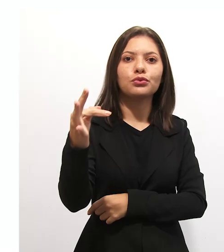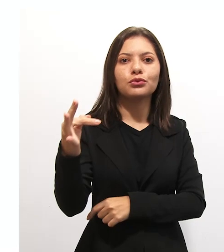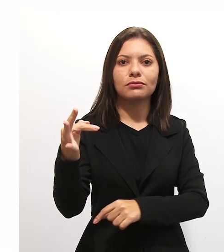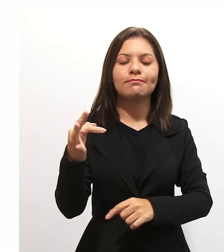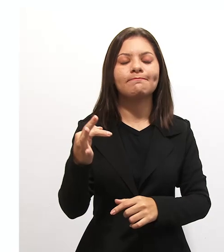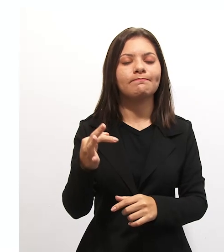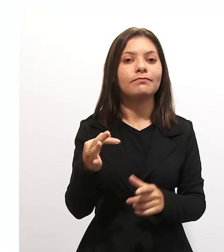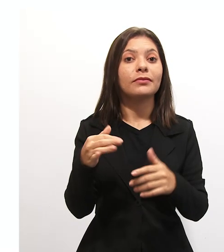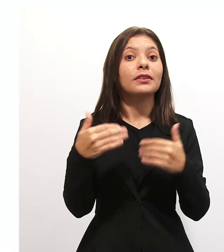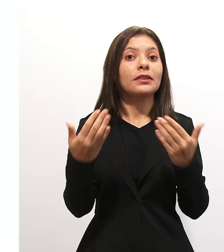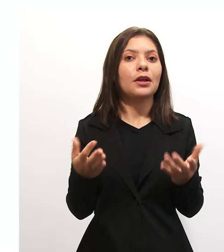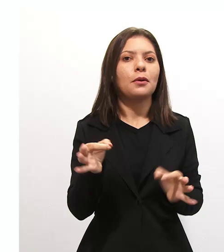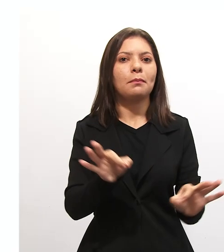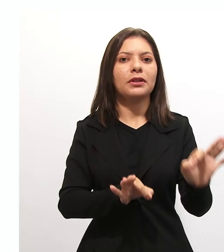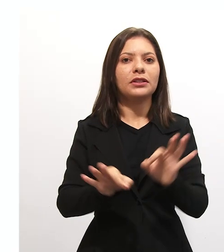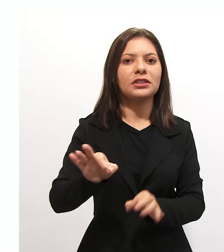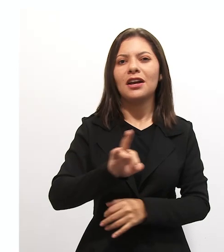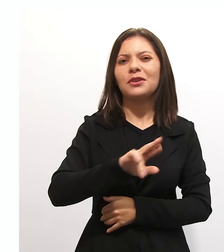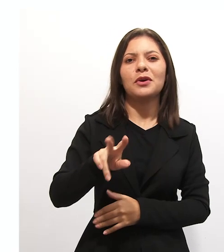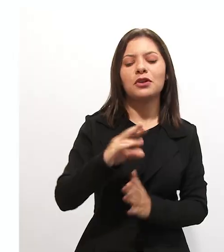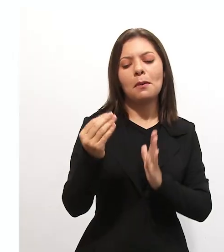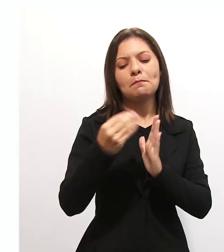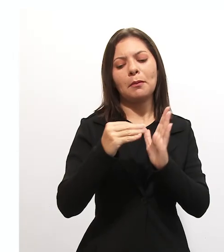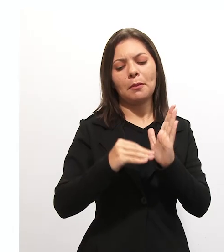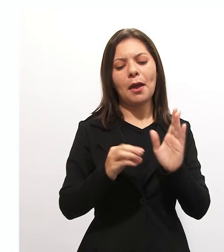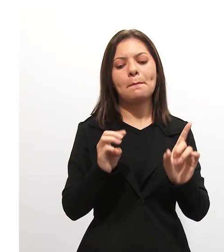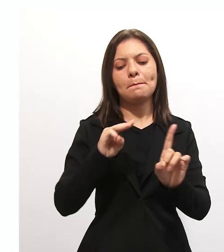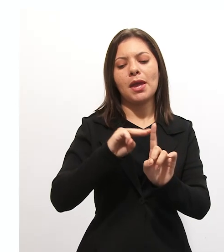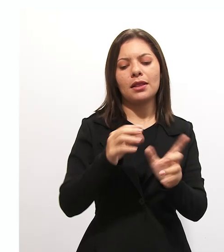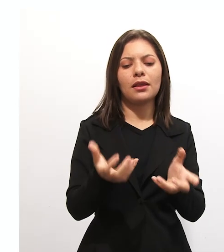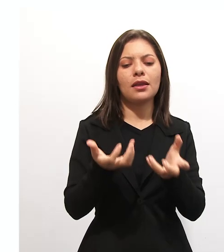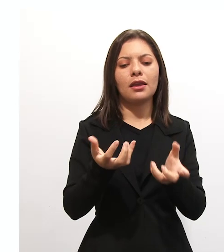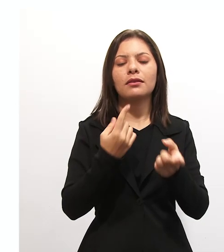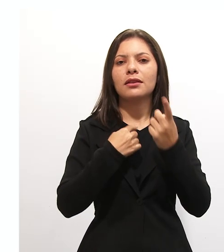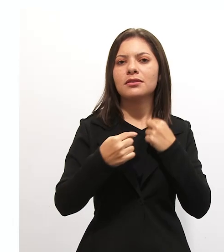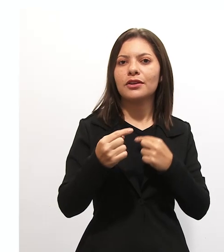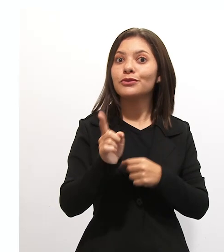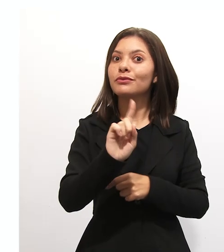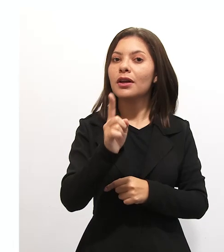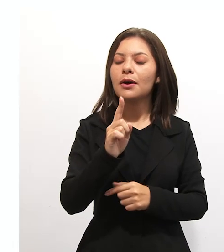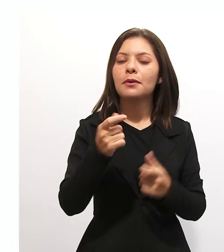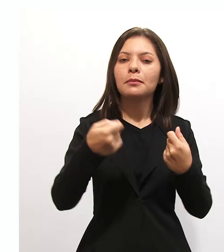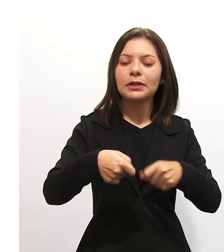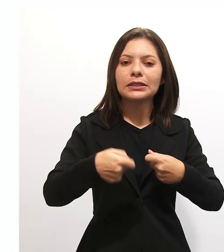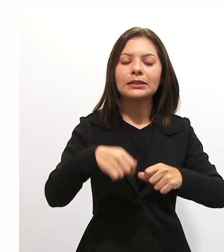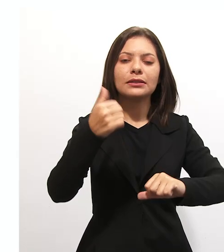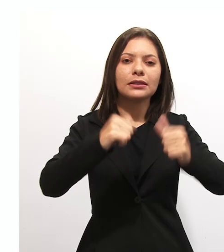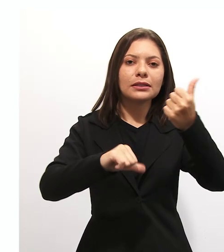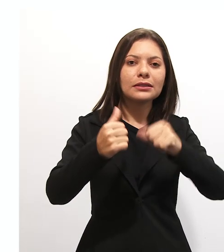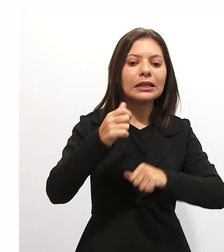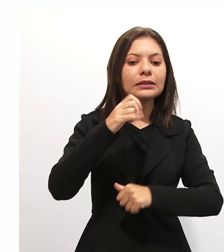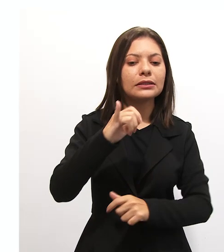planejar não é apenas fazer metas, é calcular se elas são viáveis.